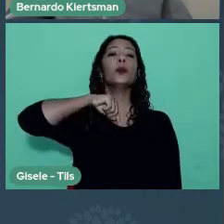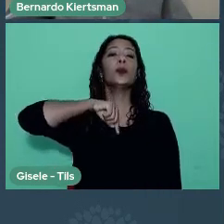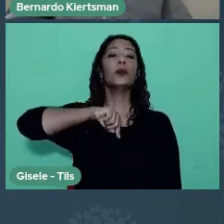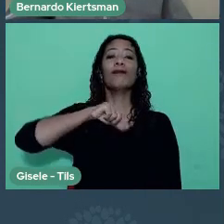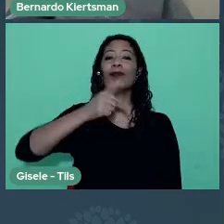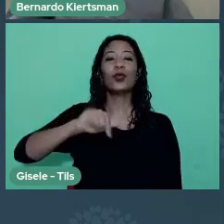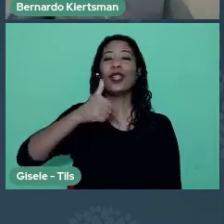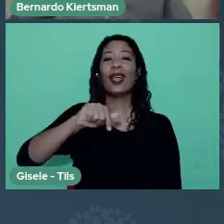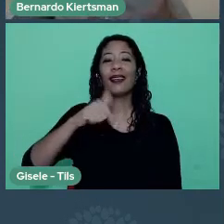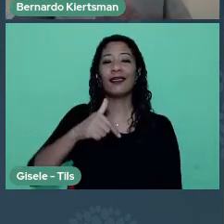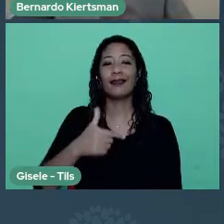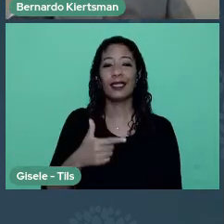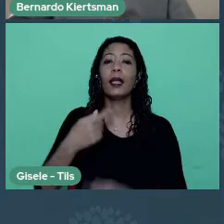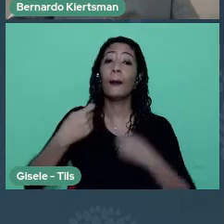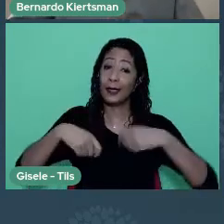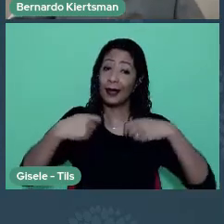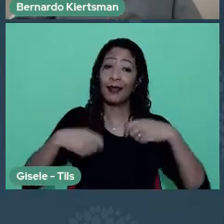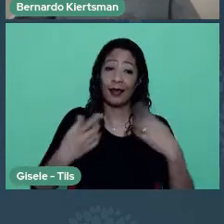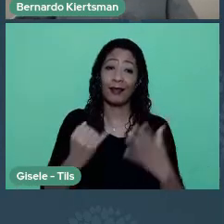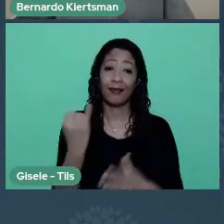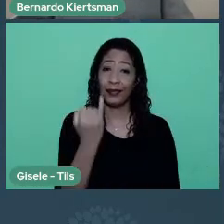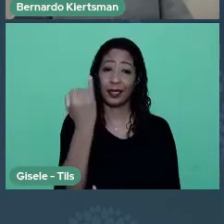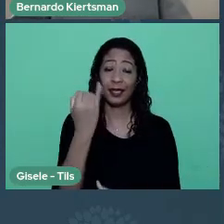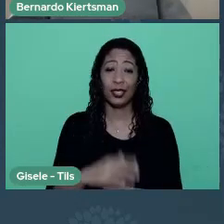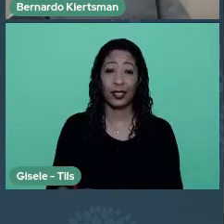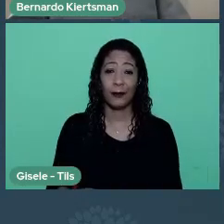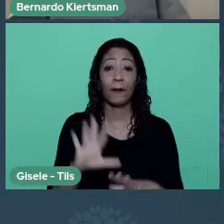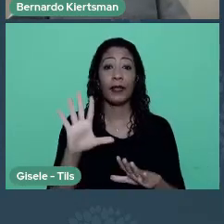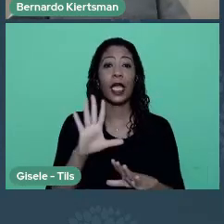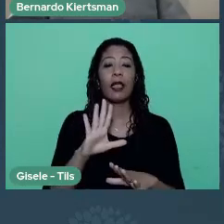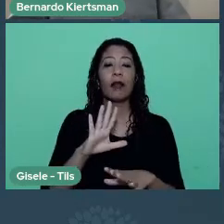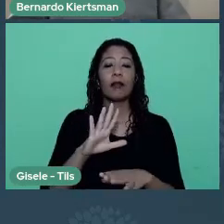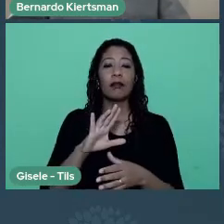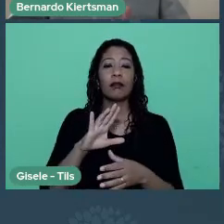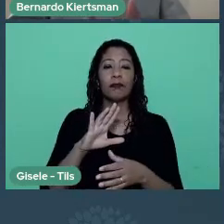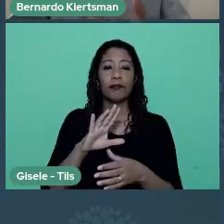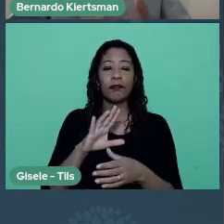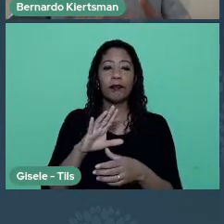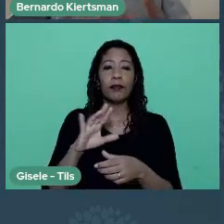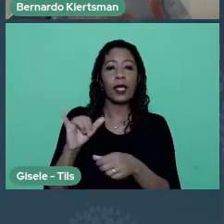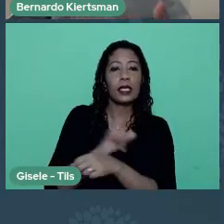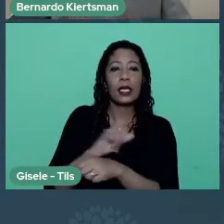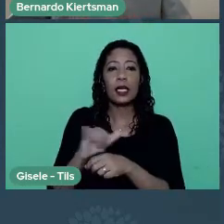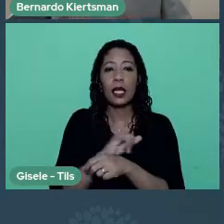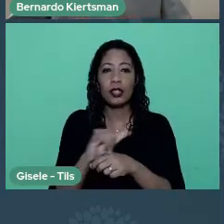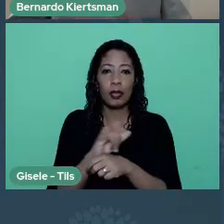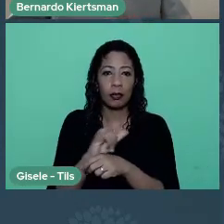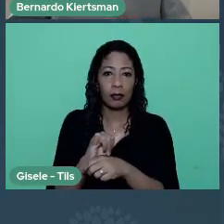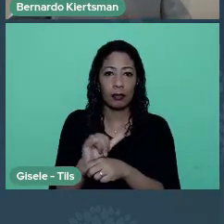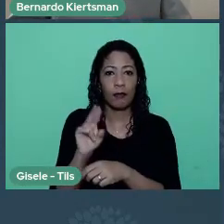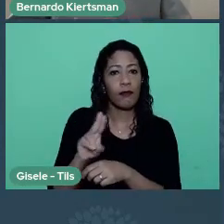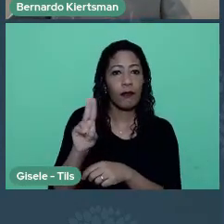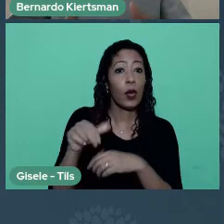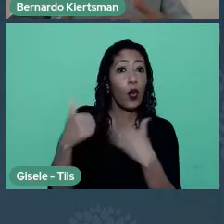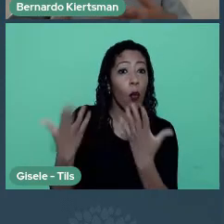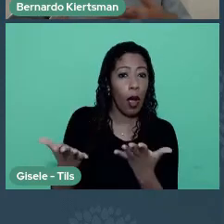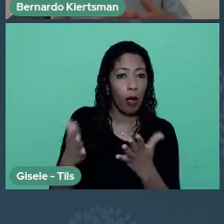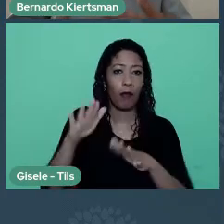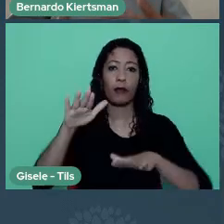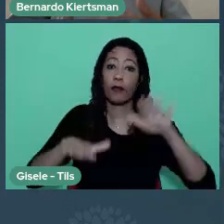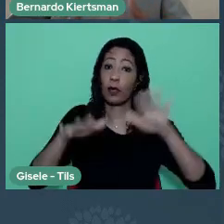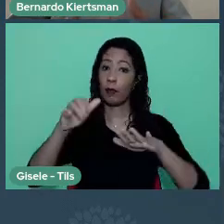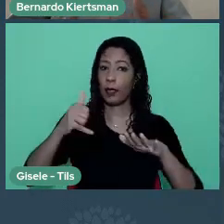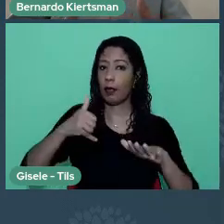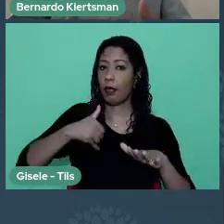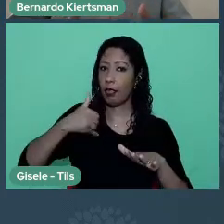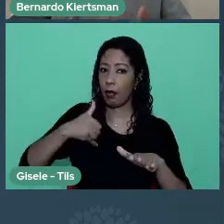é importante. Qual é o melhor método de administração do medicamento? Isso você tem que ver com a idade do paciente, você